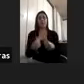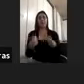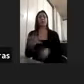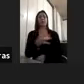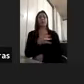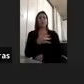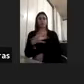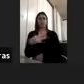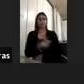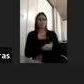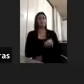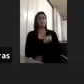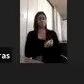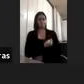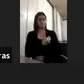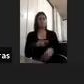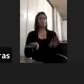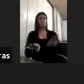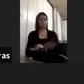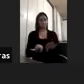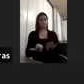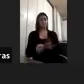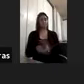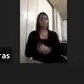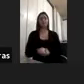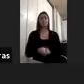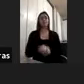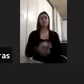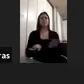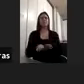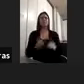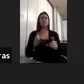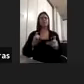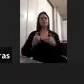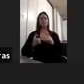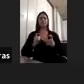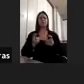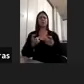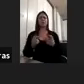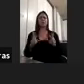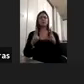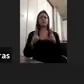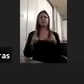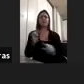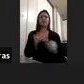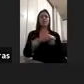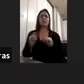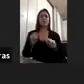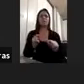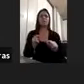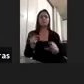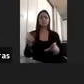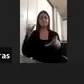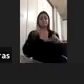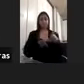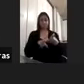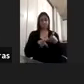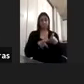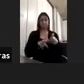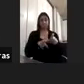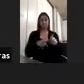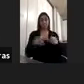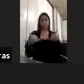erros. Também nessa reunião forte, grande, foi fixada a linha de